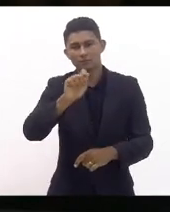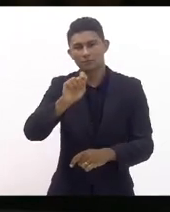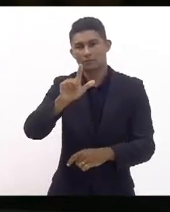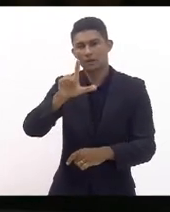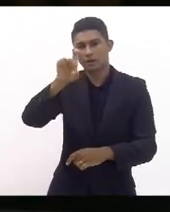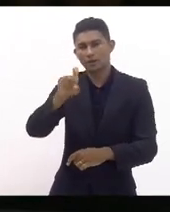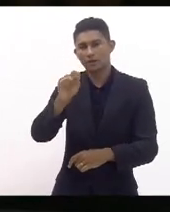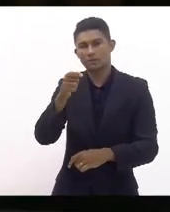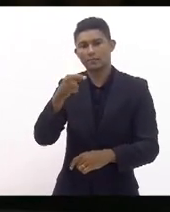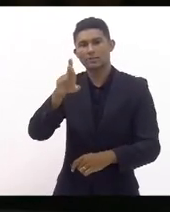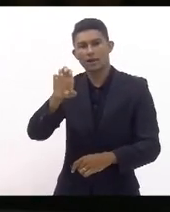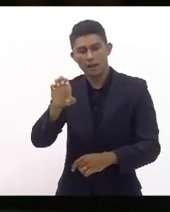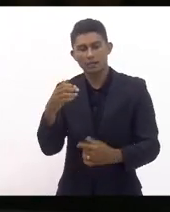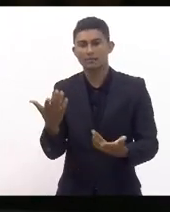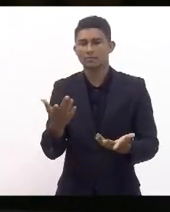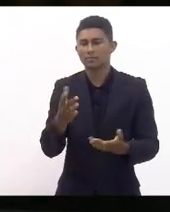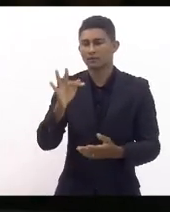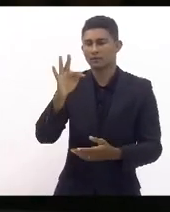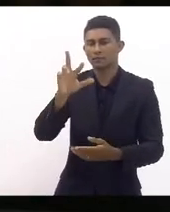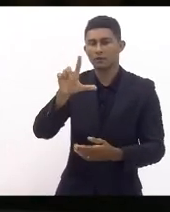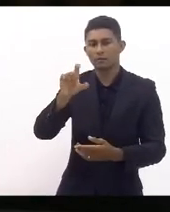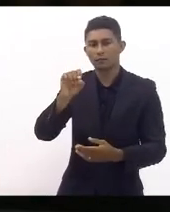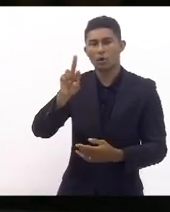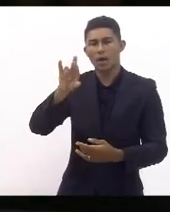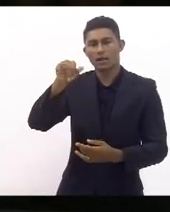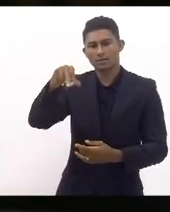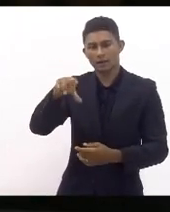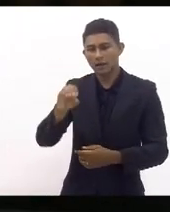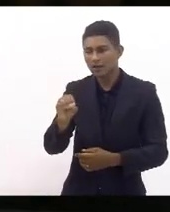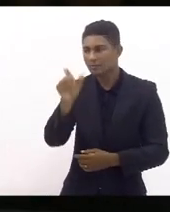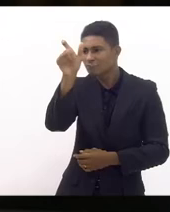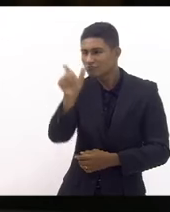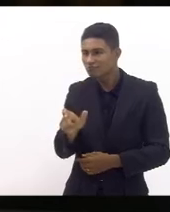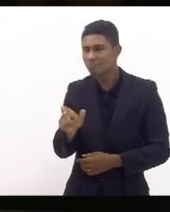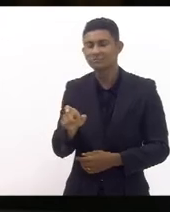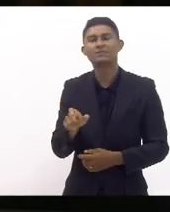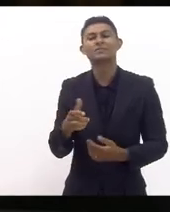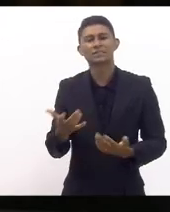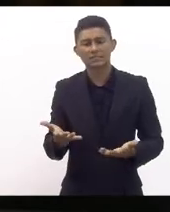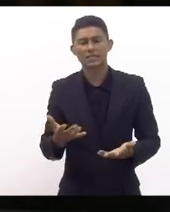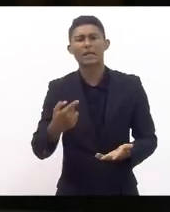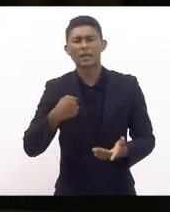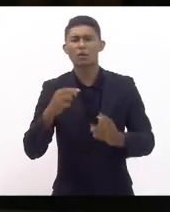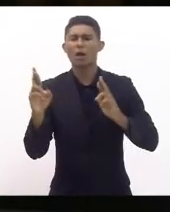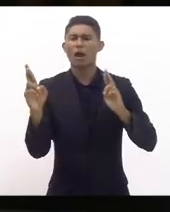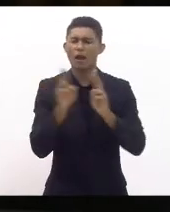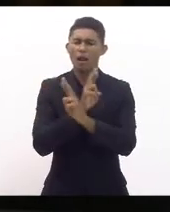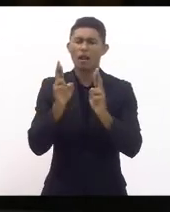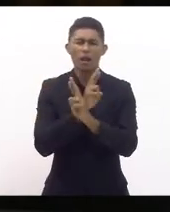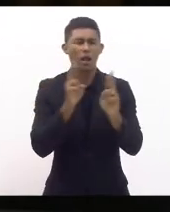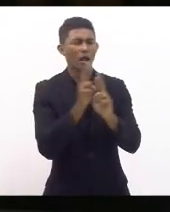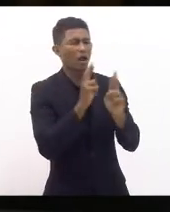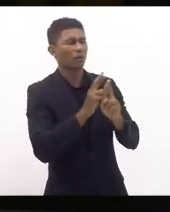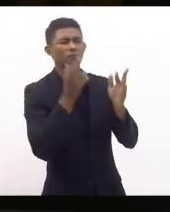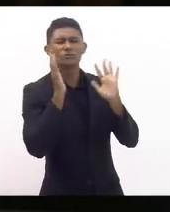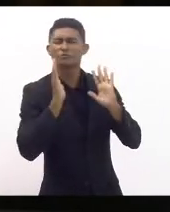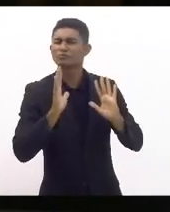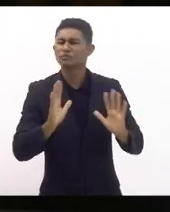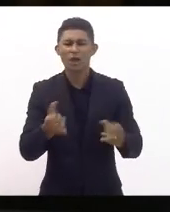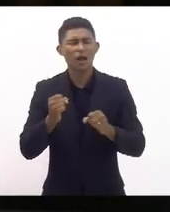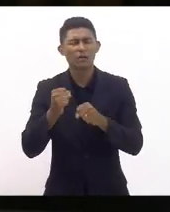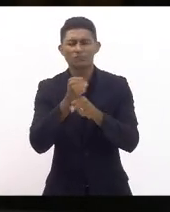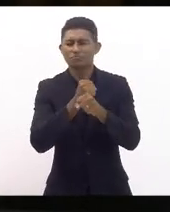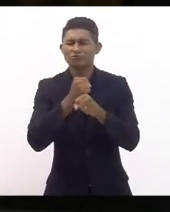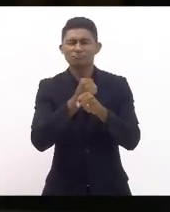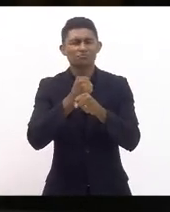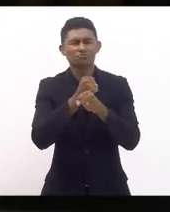vendo, Floriana, pessoas responsáveis e com as quais eu tenho uma relação de longa data, desde 2002,